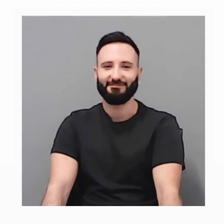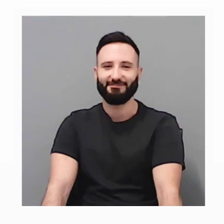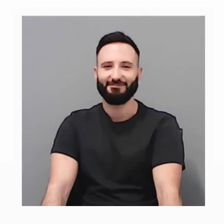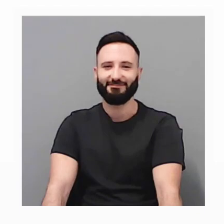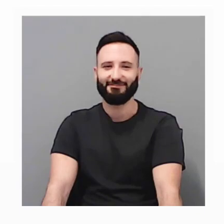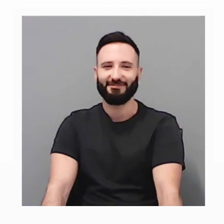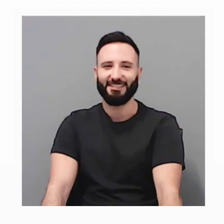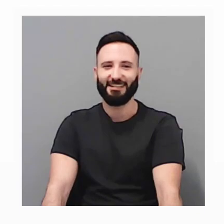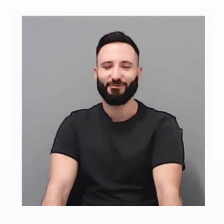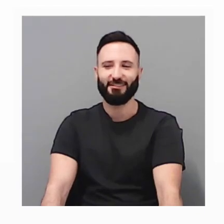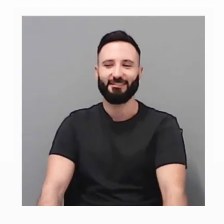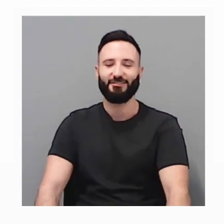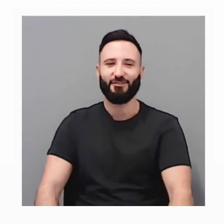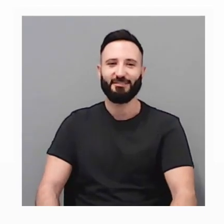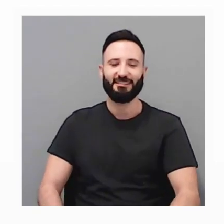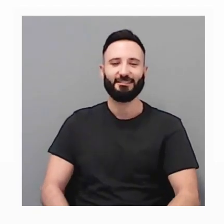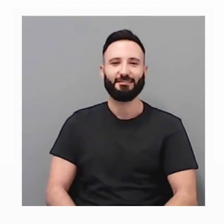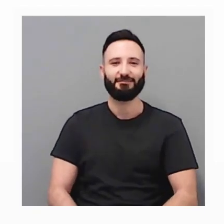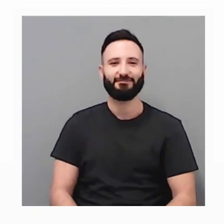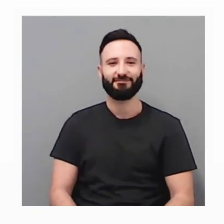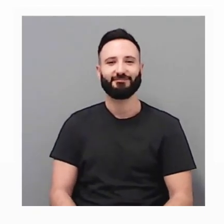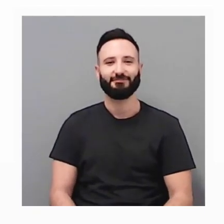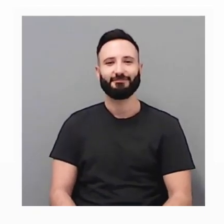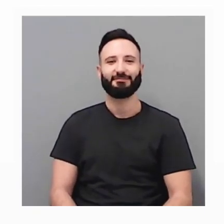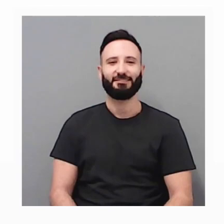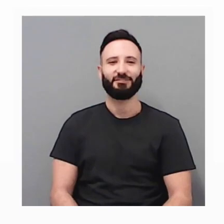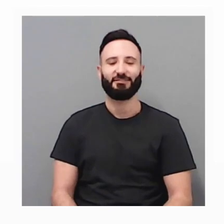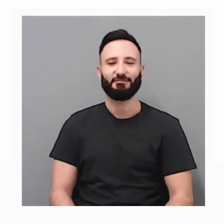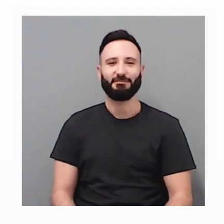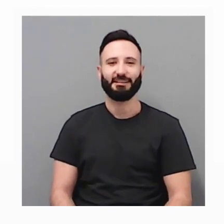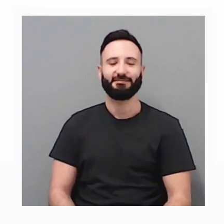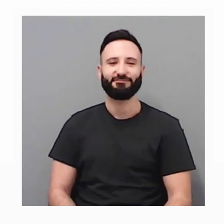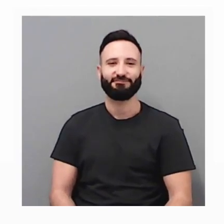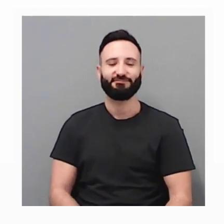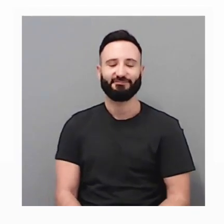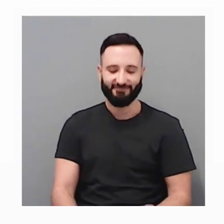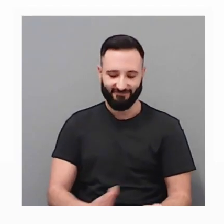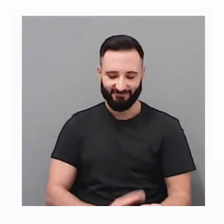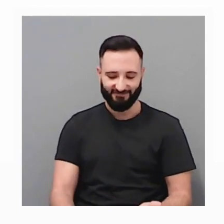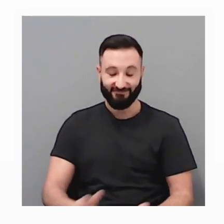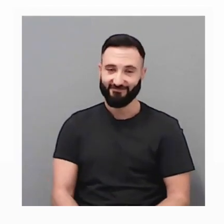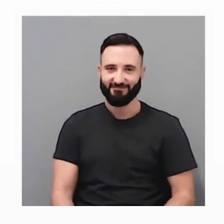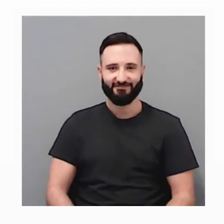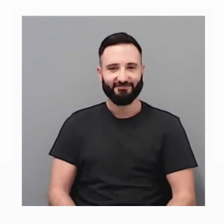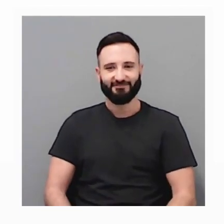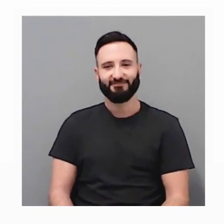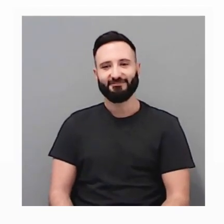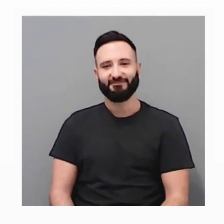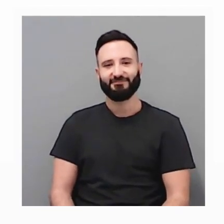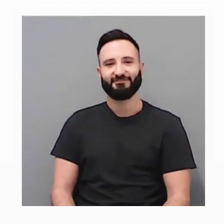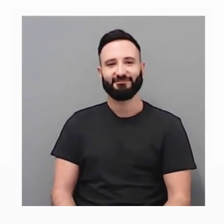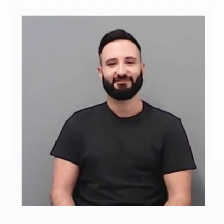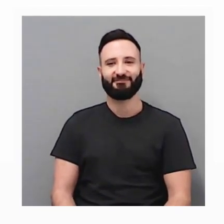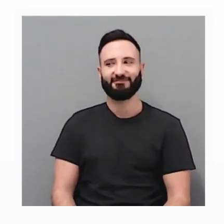famílias carenciadas, que não tendo possibilidades de dar terapias aos seus filhos, de fornecer terapias